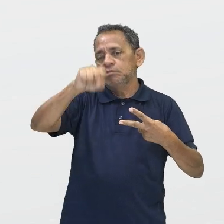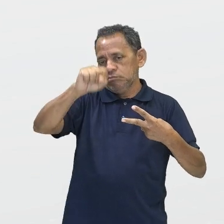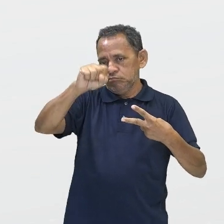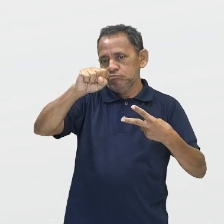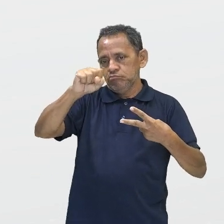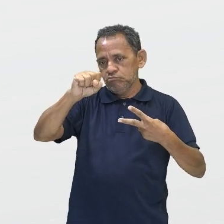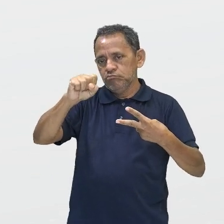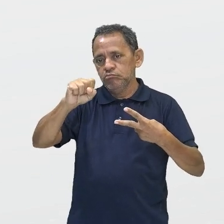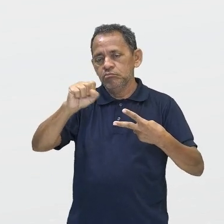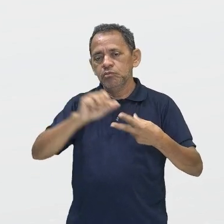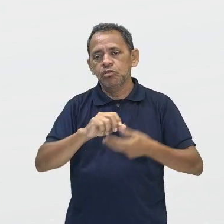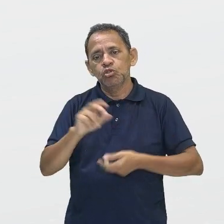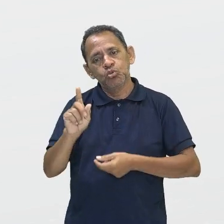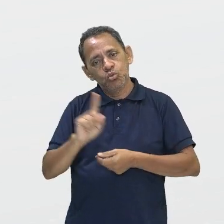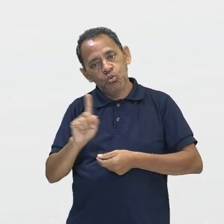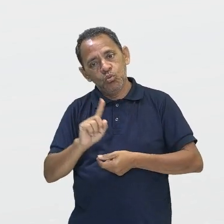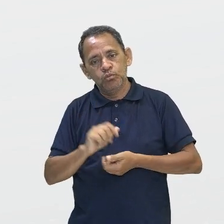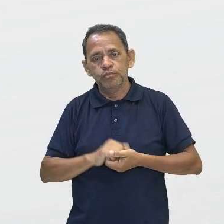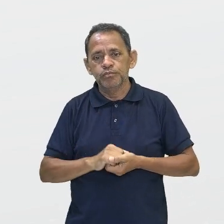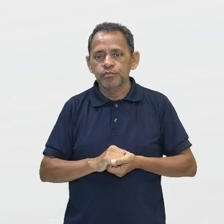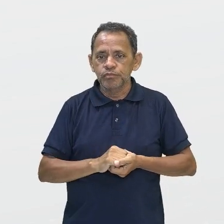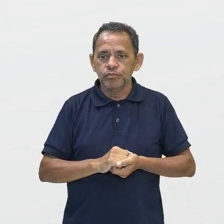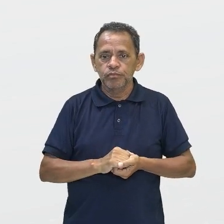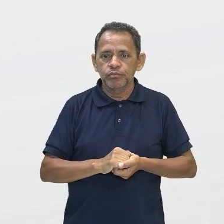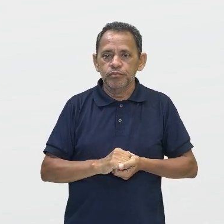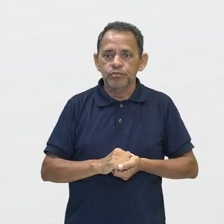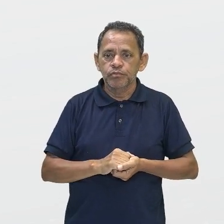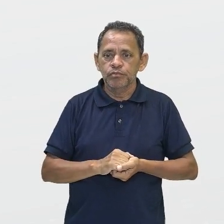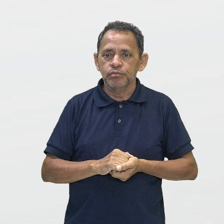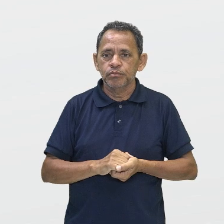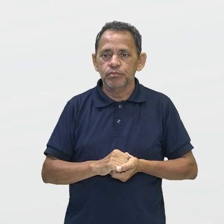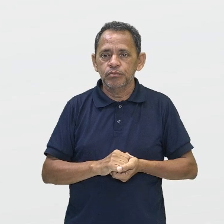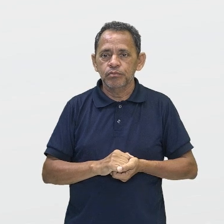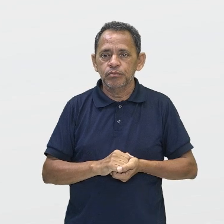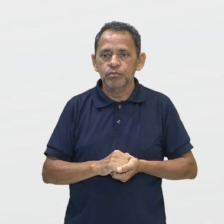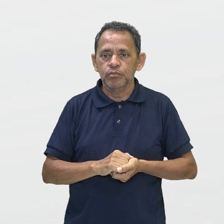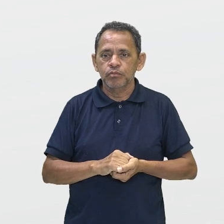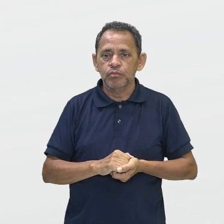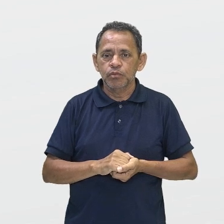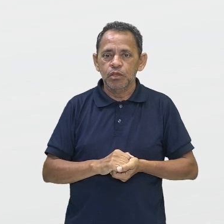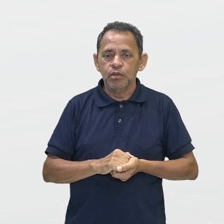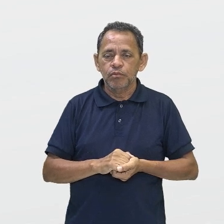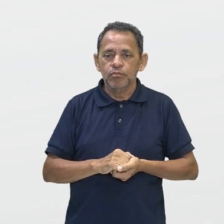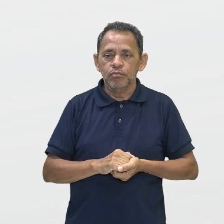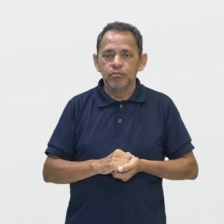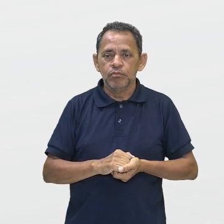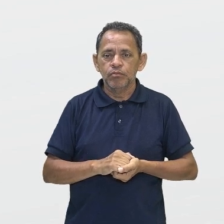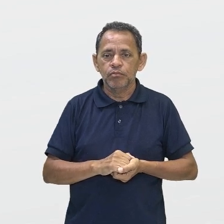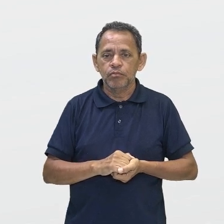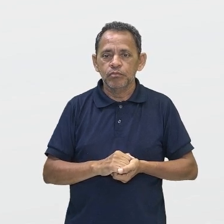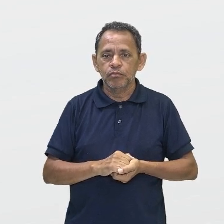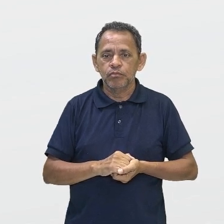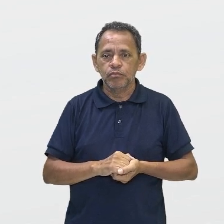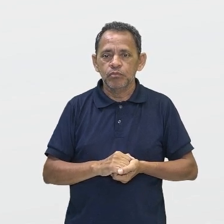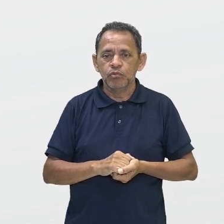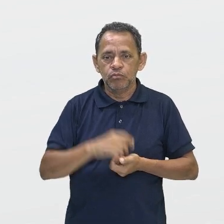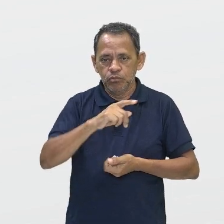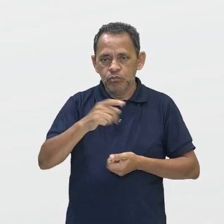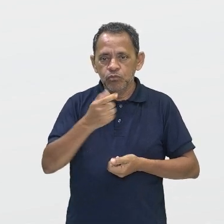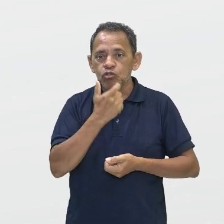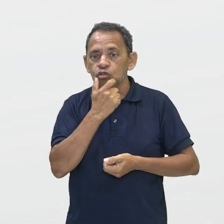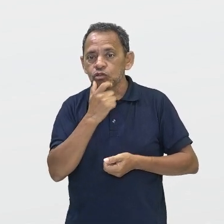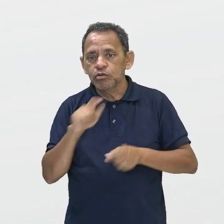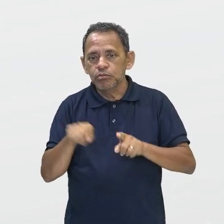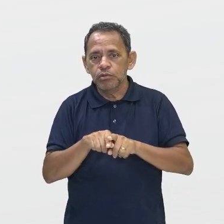No, I am not. Se eu perguntasse para você, are you watching TV? Você está assistindo